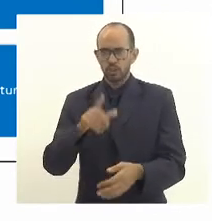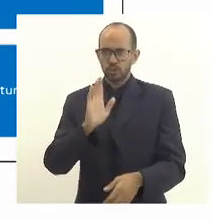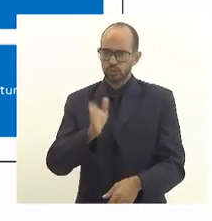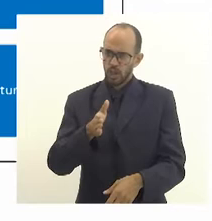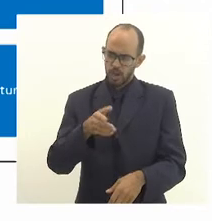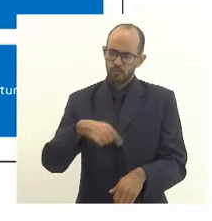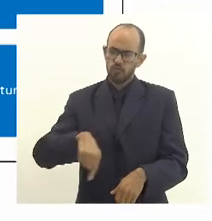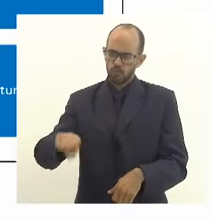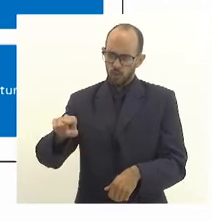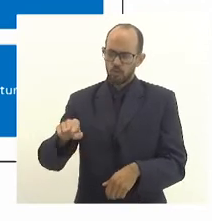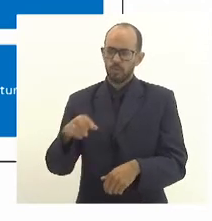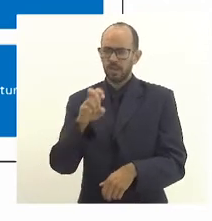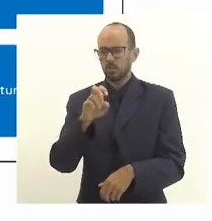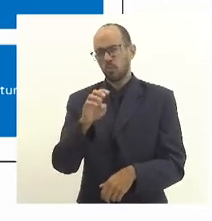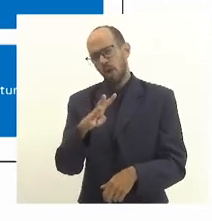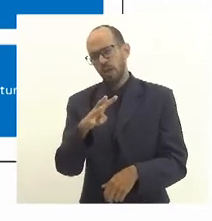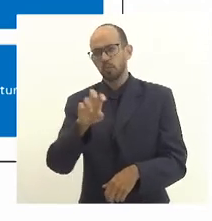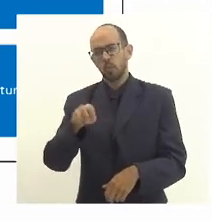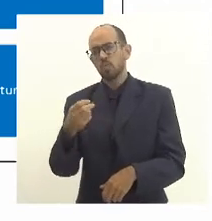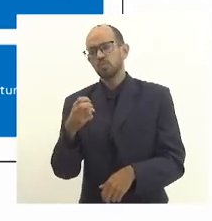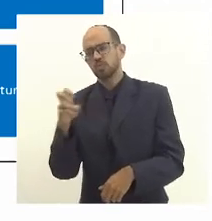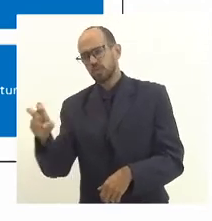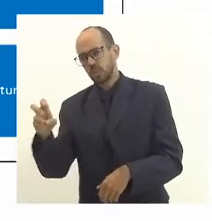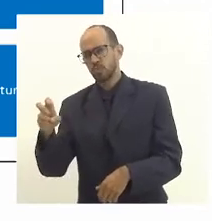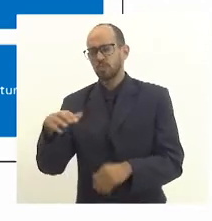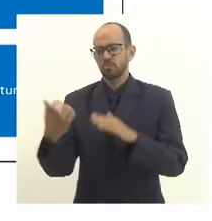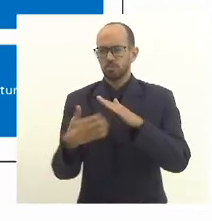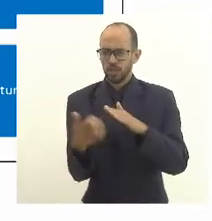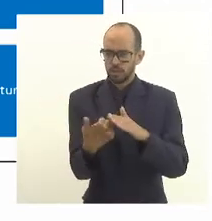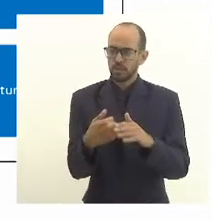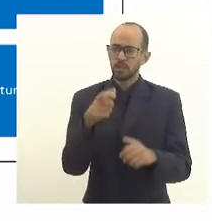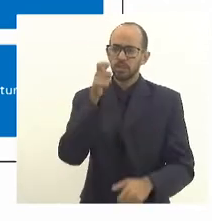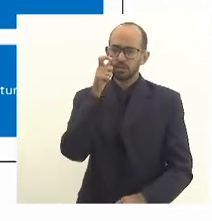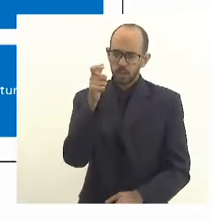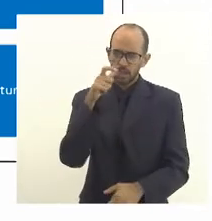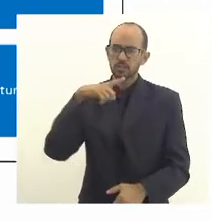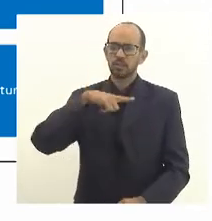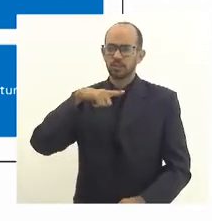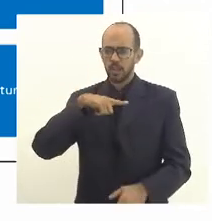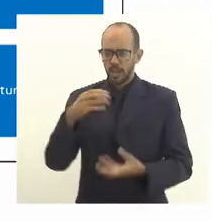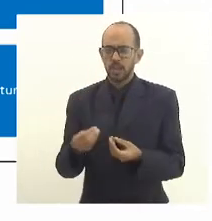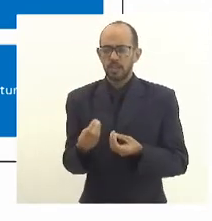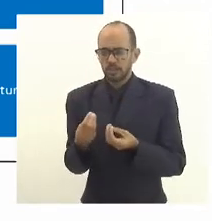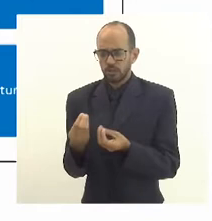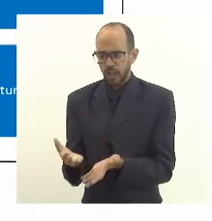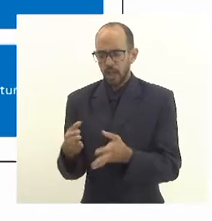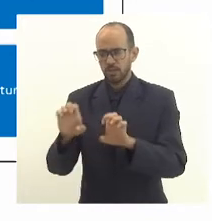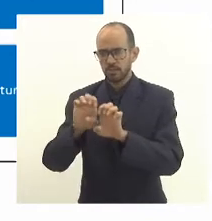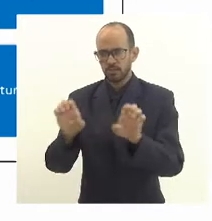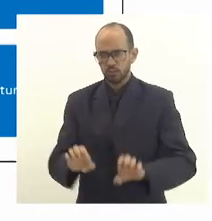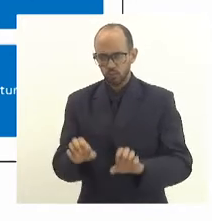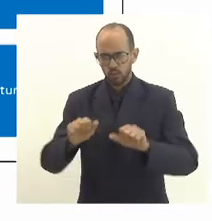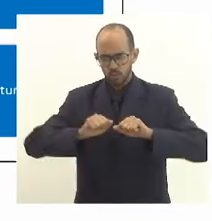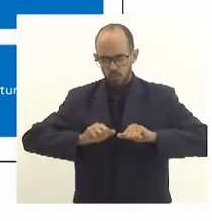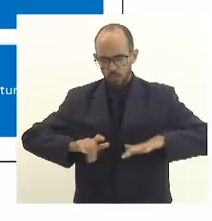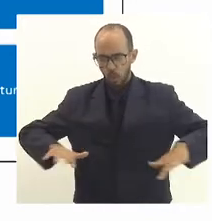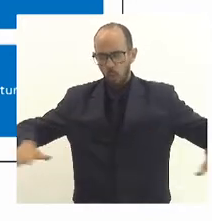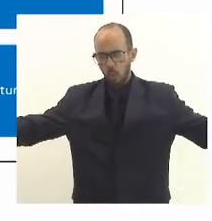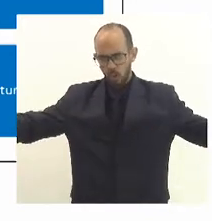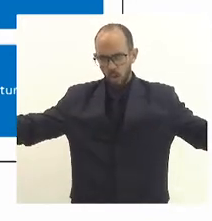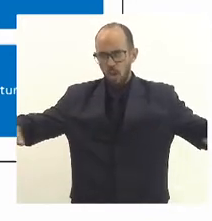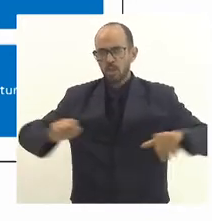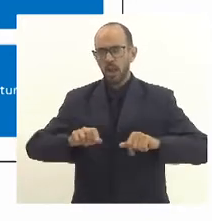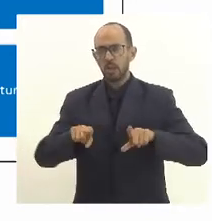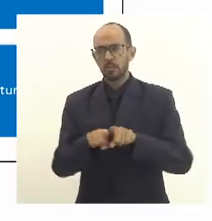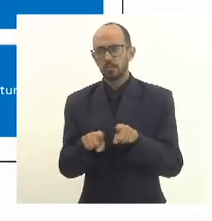quatro ou cinco reuniões para mostrar o interesse em participar desse processo, o interesse em disponibilizar toda essa infraestrutura, essa capilaridade para as empresas. A